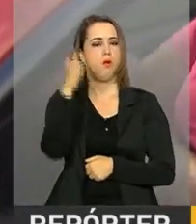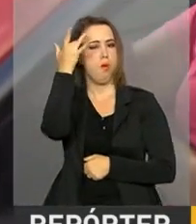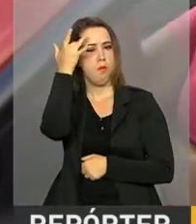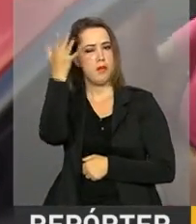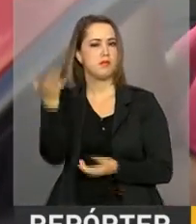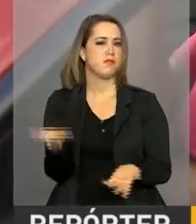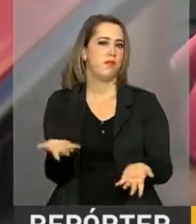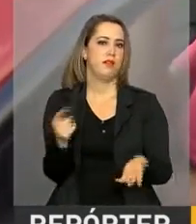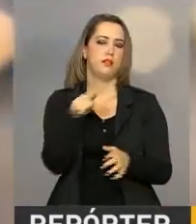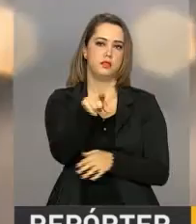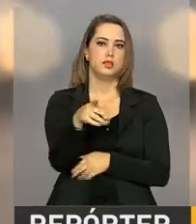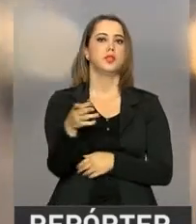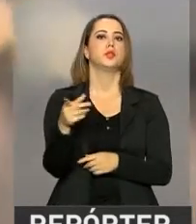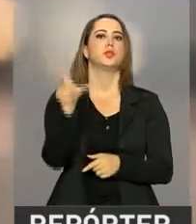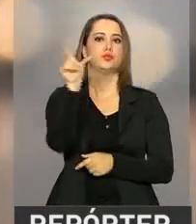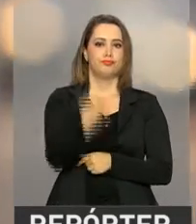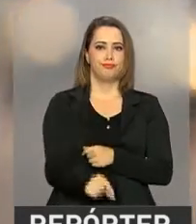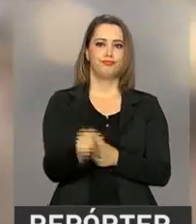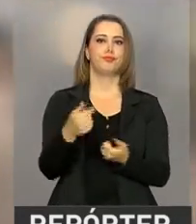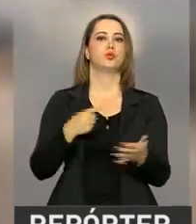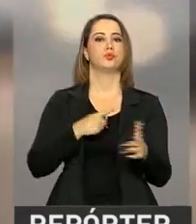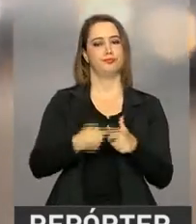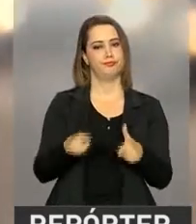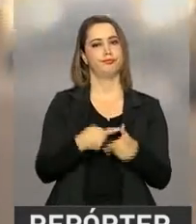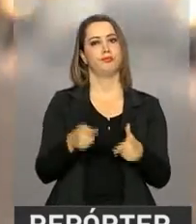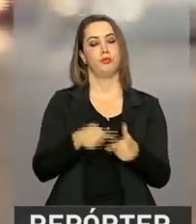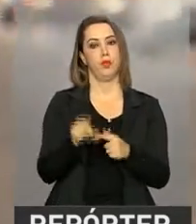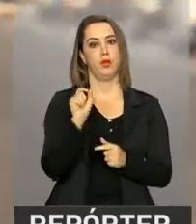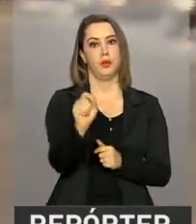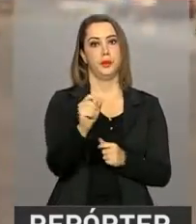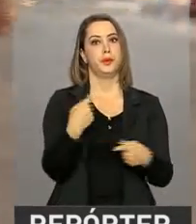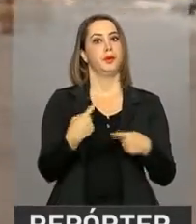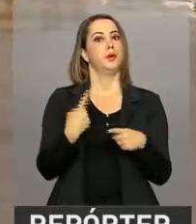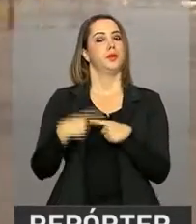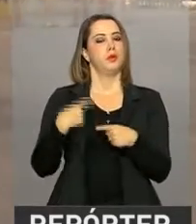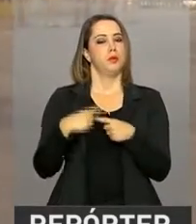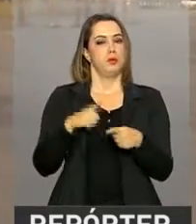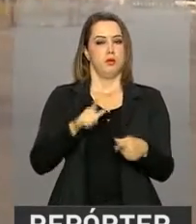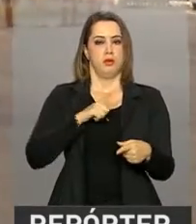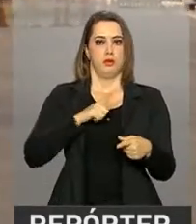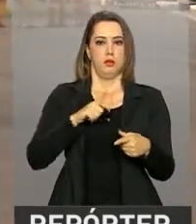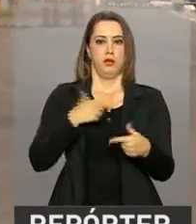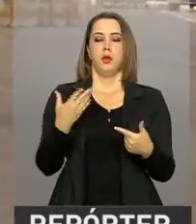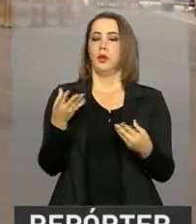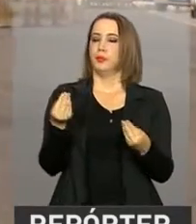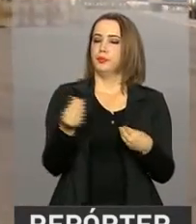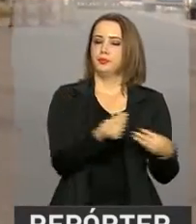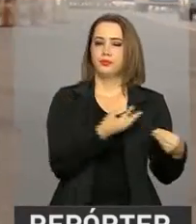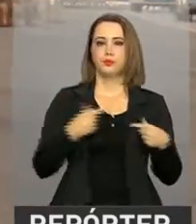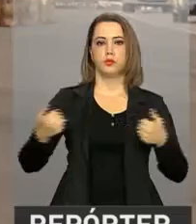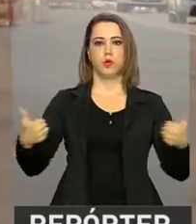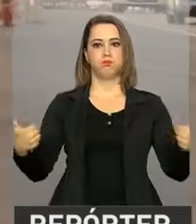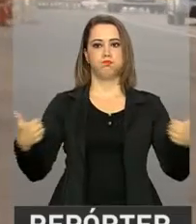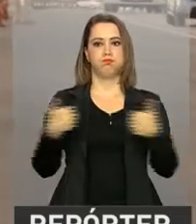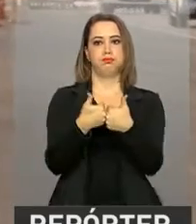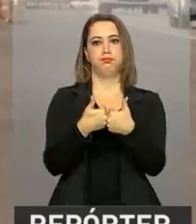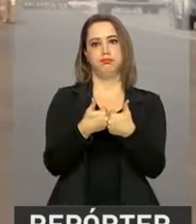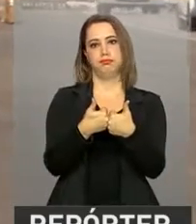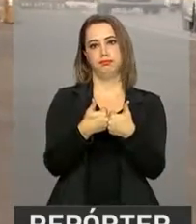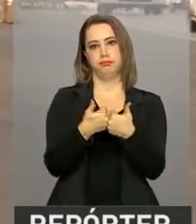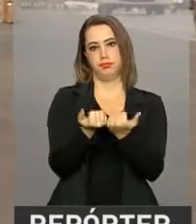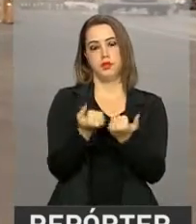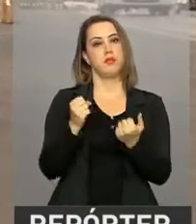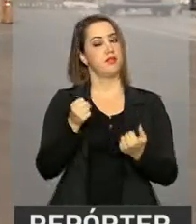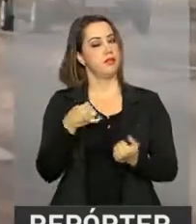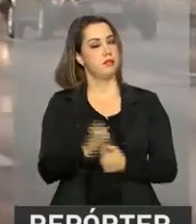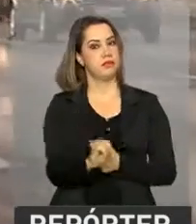diminuir os acidentes a medida para diminuir os acidentes frontais segundo a polícia rodoviária federal o uso de faróis acesos